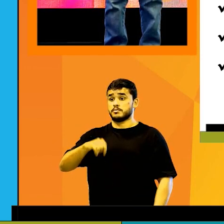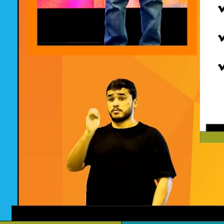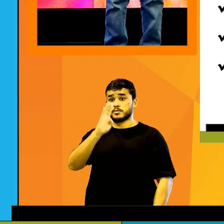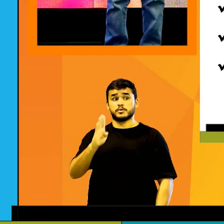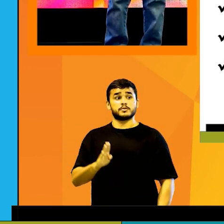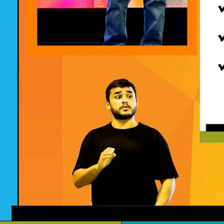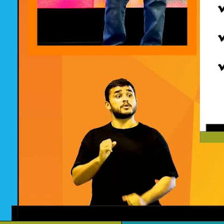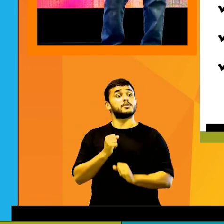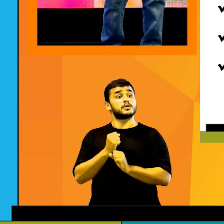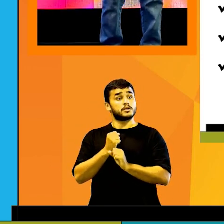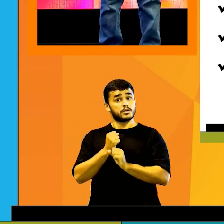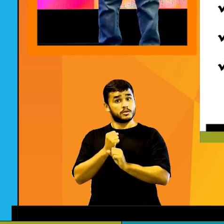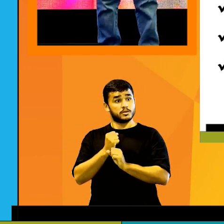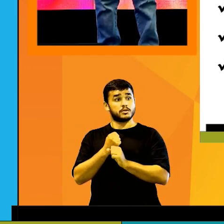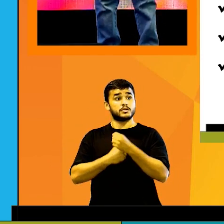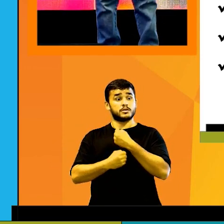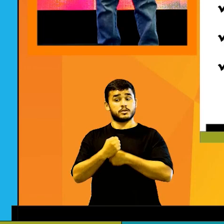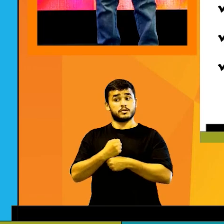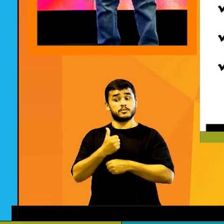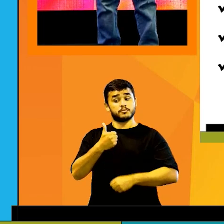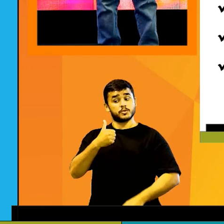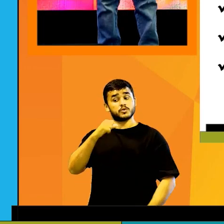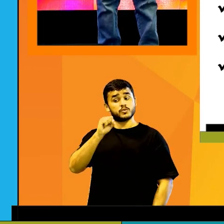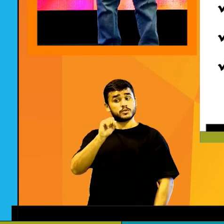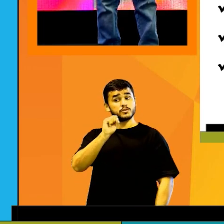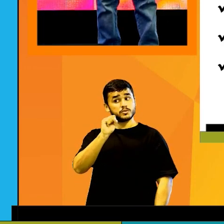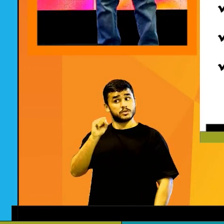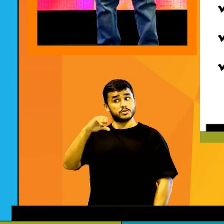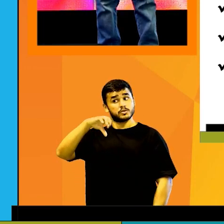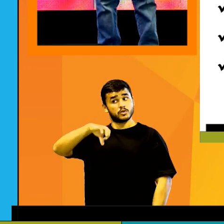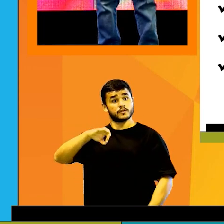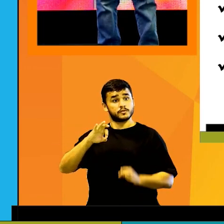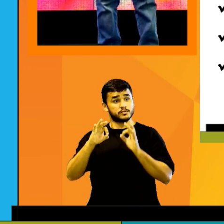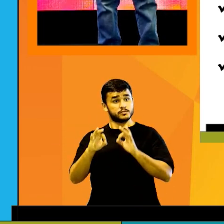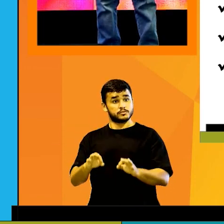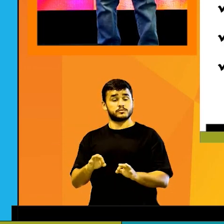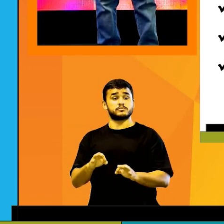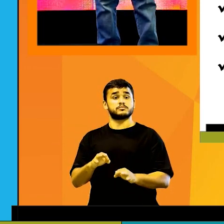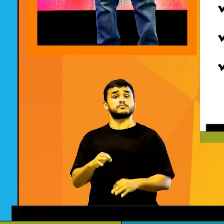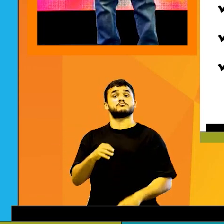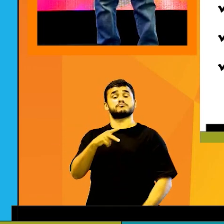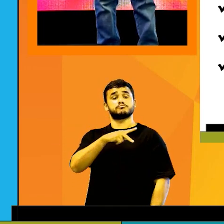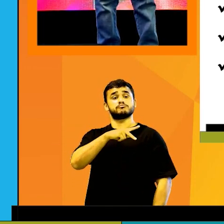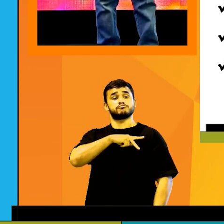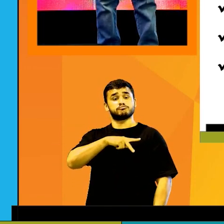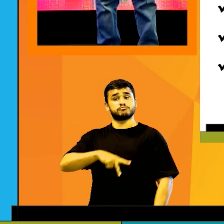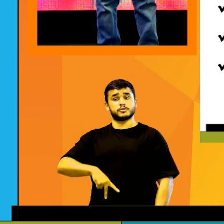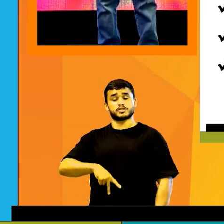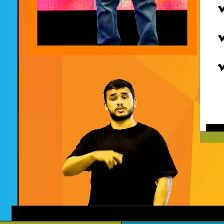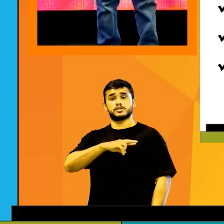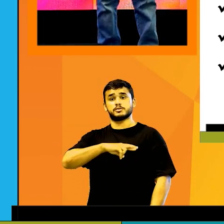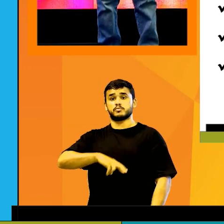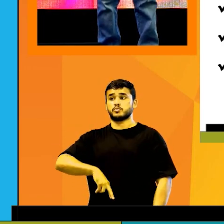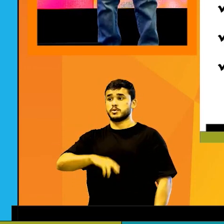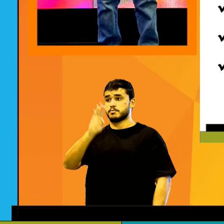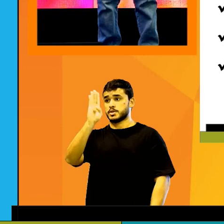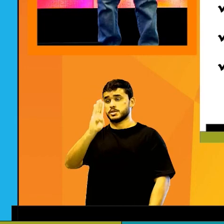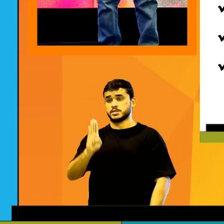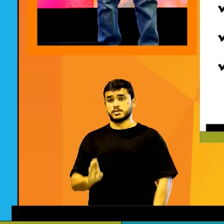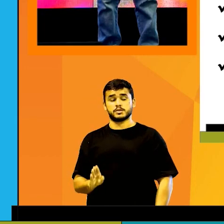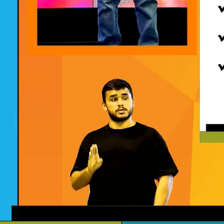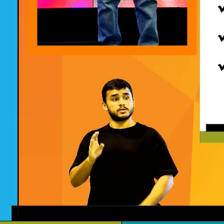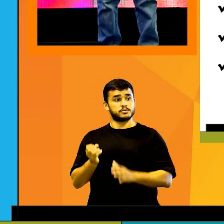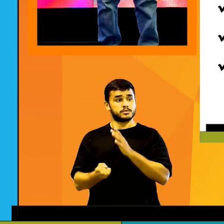1889. Então, duas informações históricas que garantem aí o contexto, né, de quando surgiu a literatura